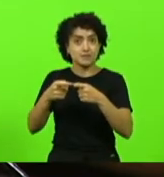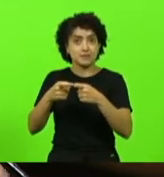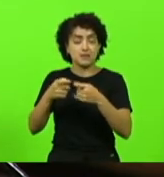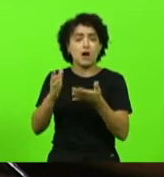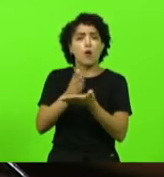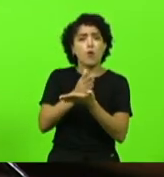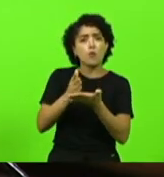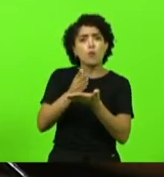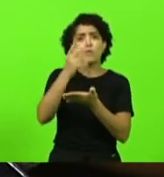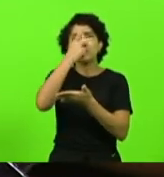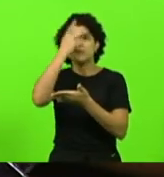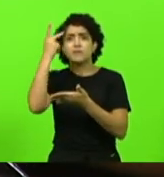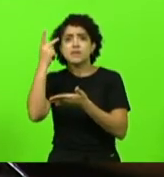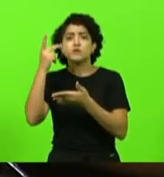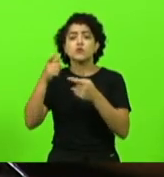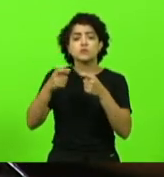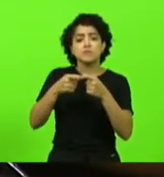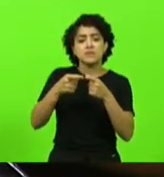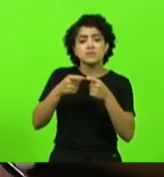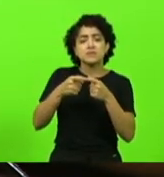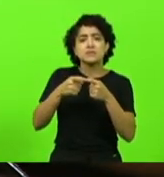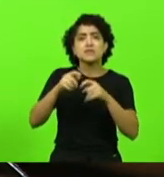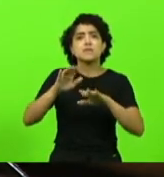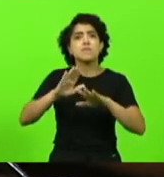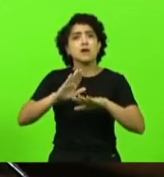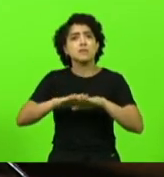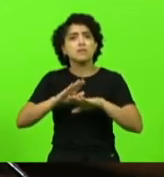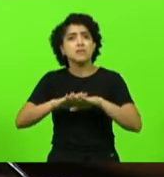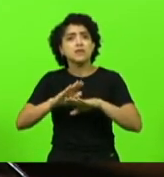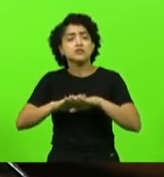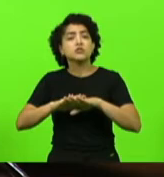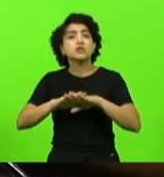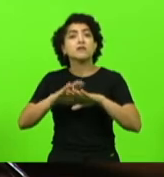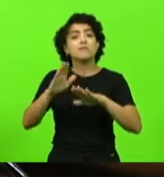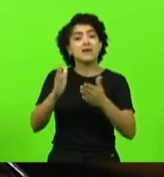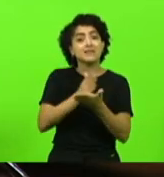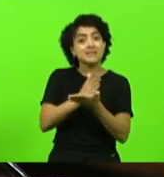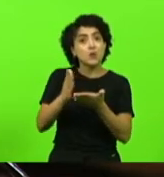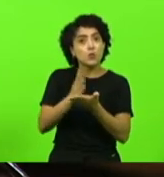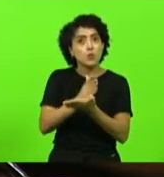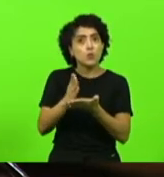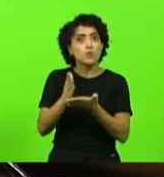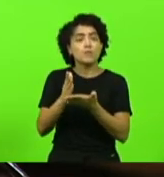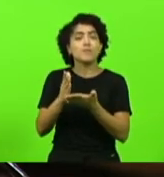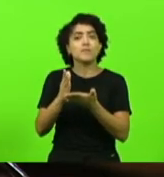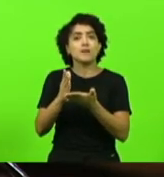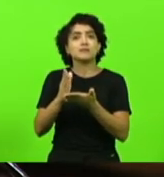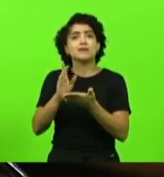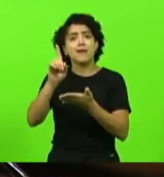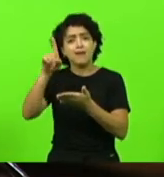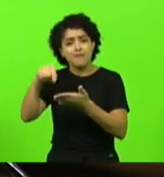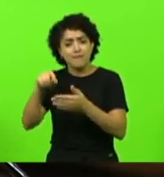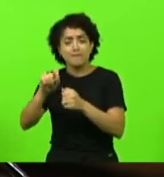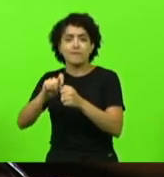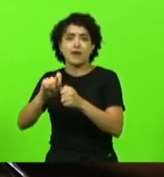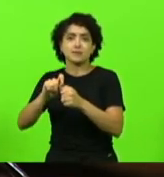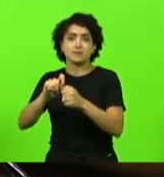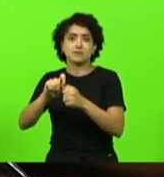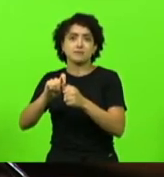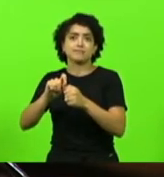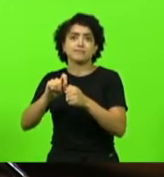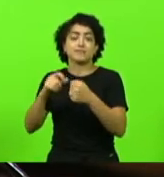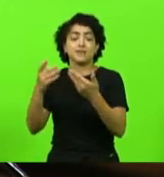pessoas praticam medicinas, muitas praticam medicina, mas algumas fazem a medicina. E, sem dúvida,